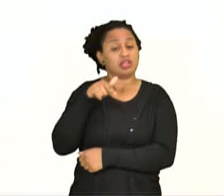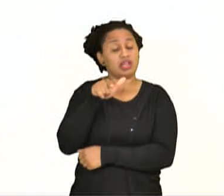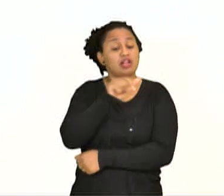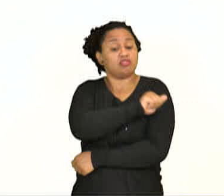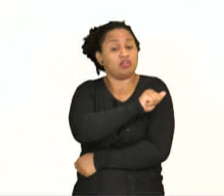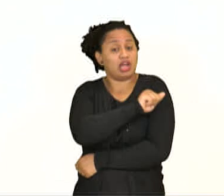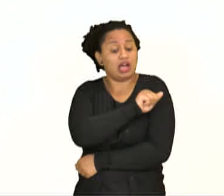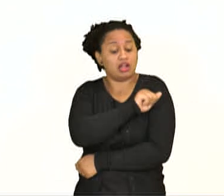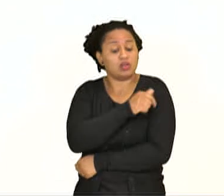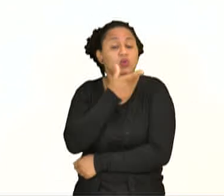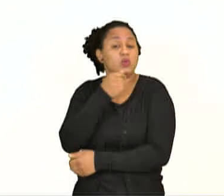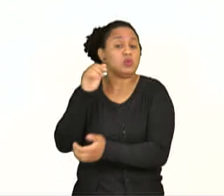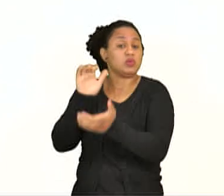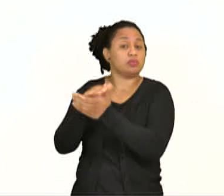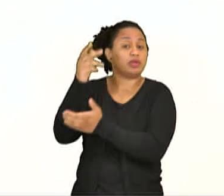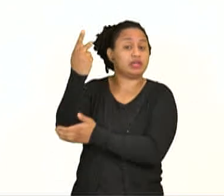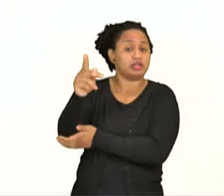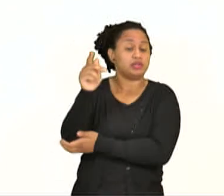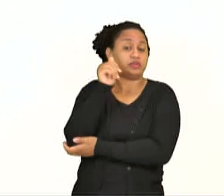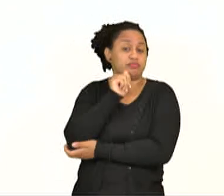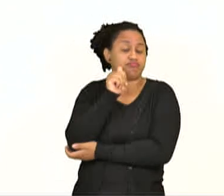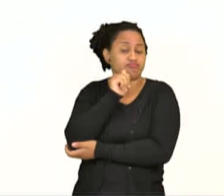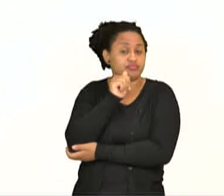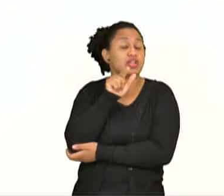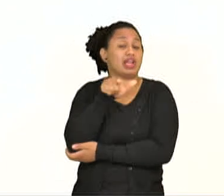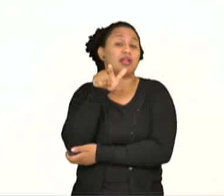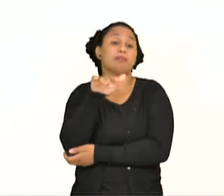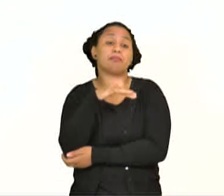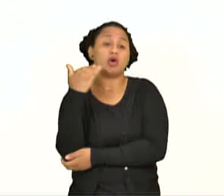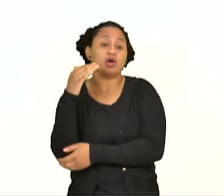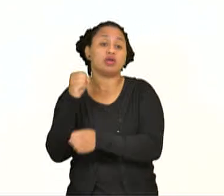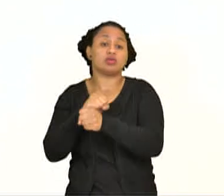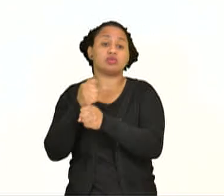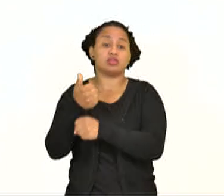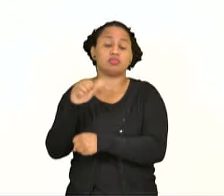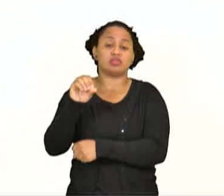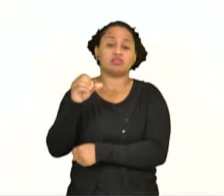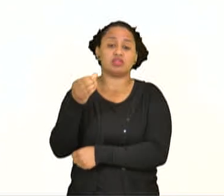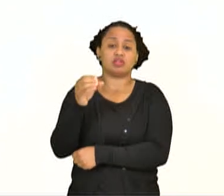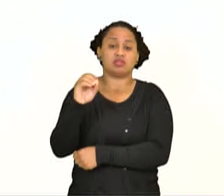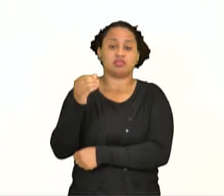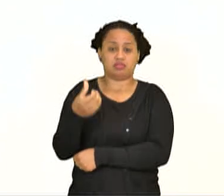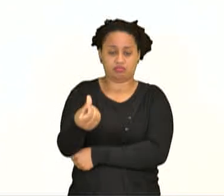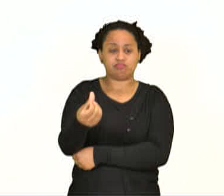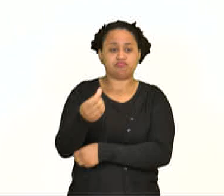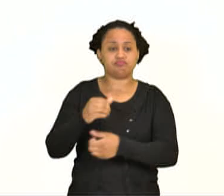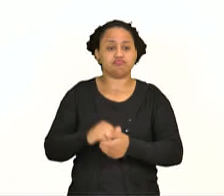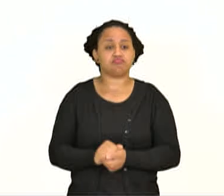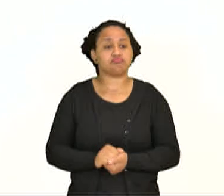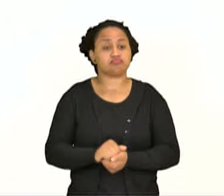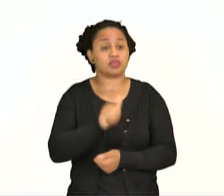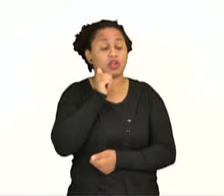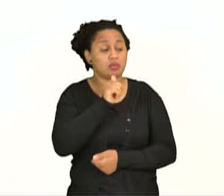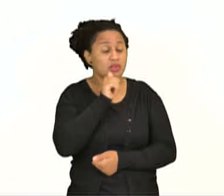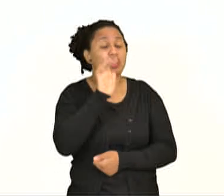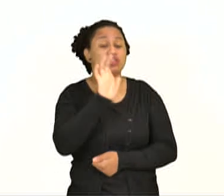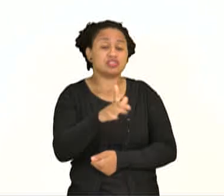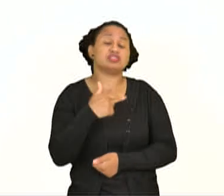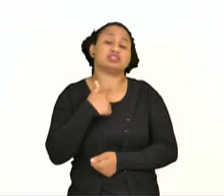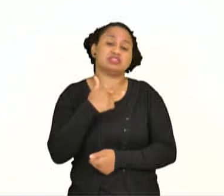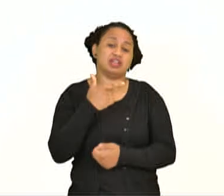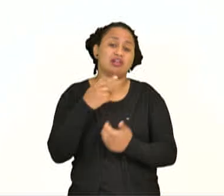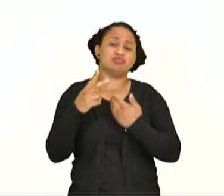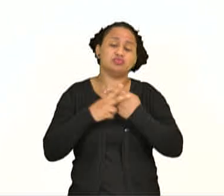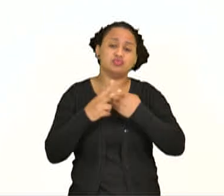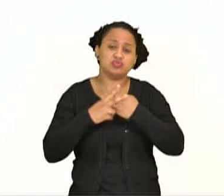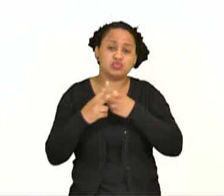Mary Pierre, falecido em 1906. Mary Curie já era viúva quando se relacionou